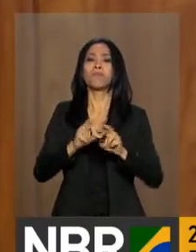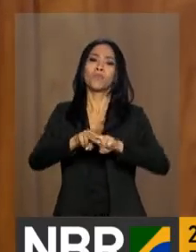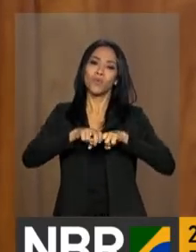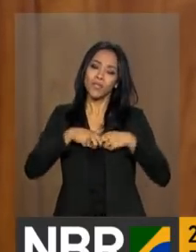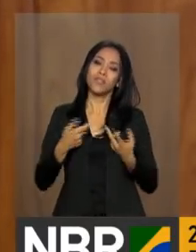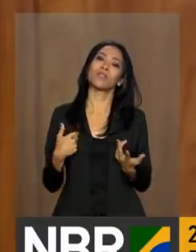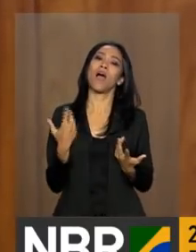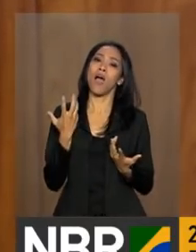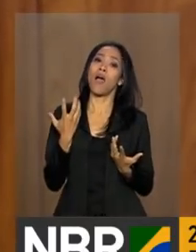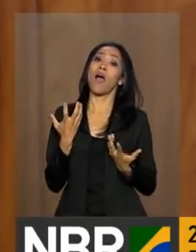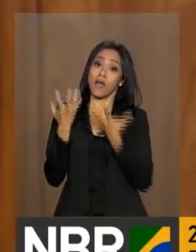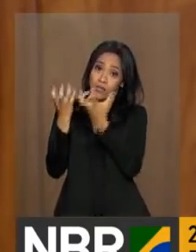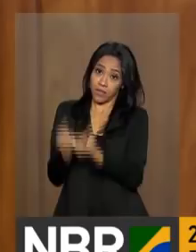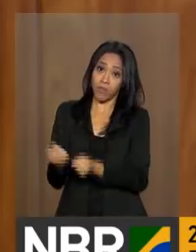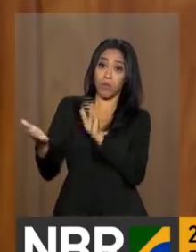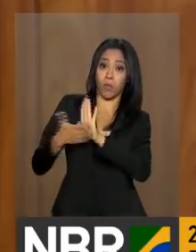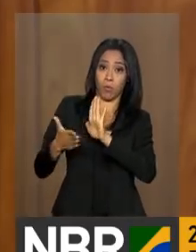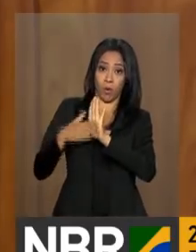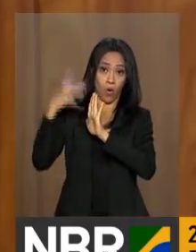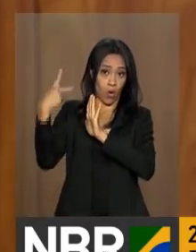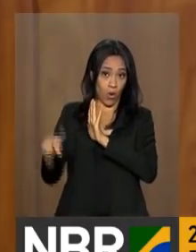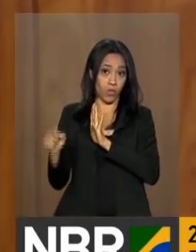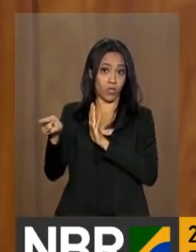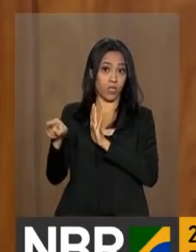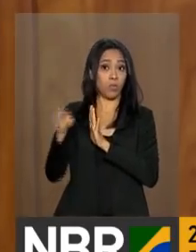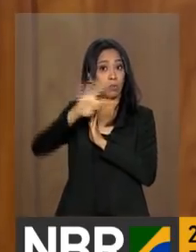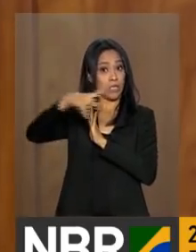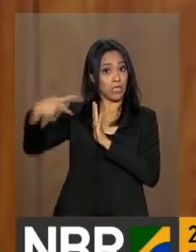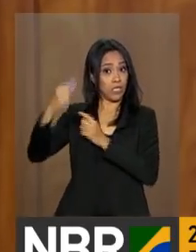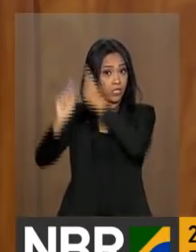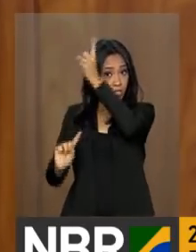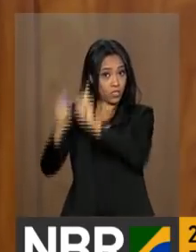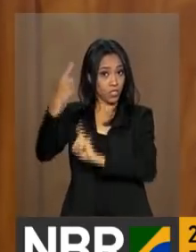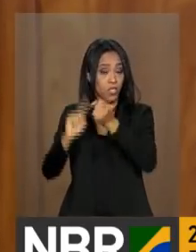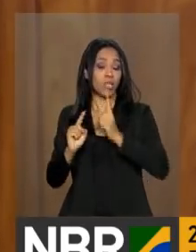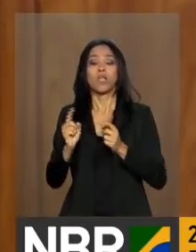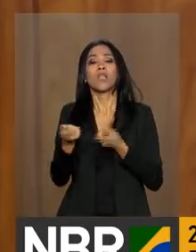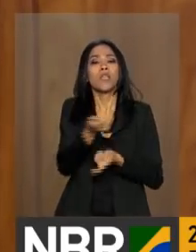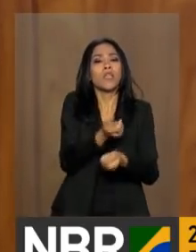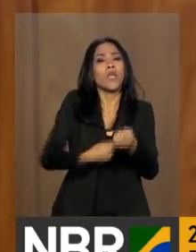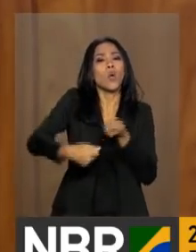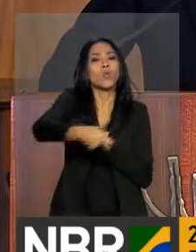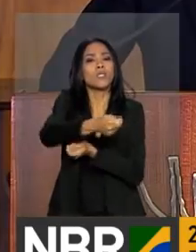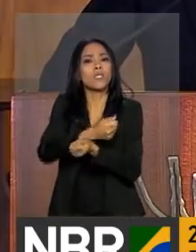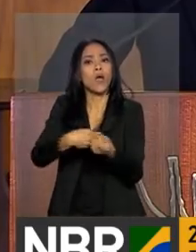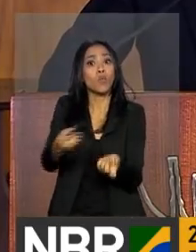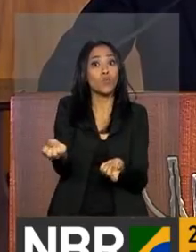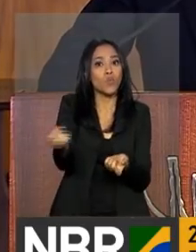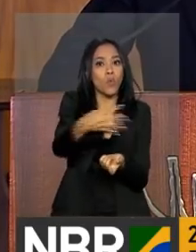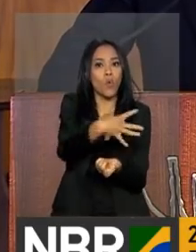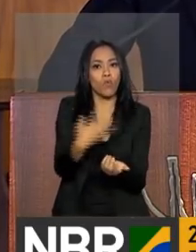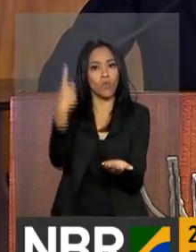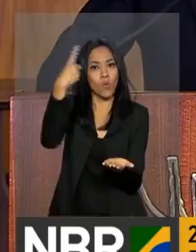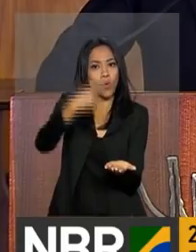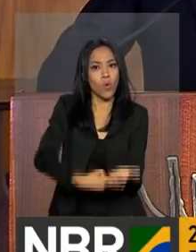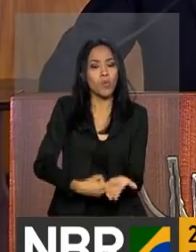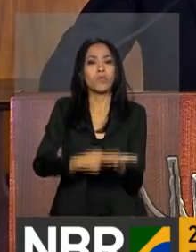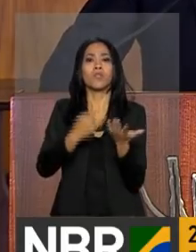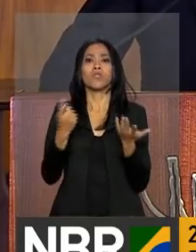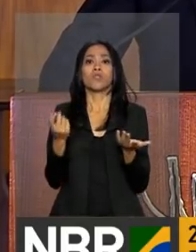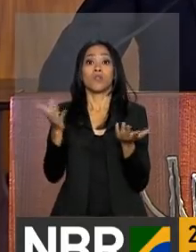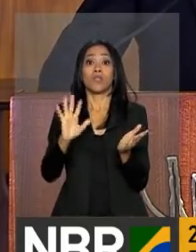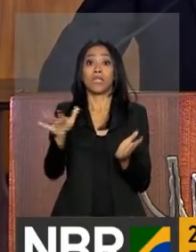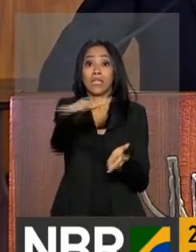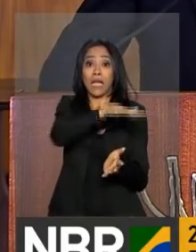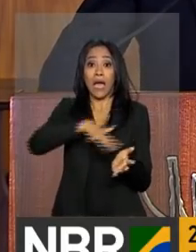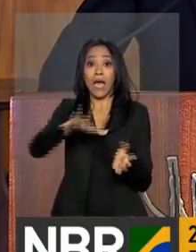proposta do presidente Piñera de negociar um novo e ambicioso acordo de livre comércio.